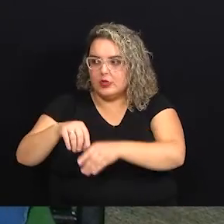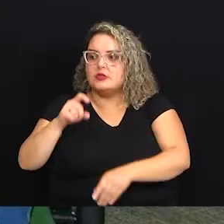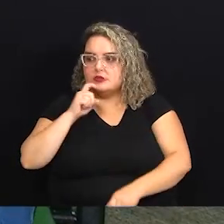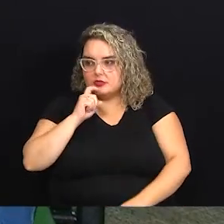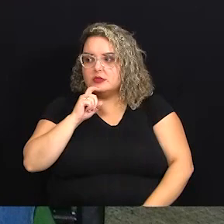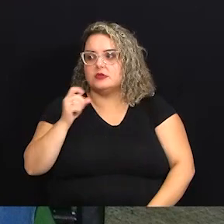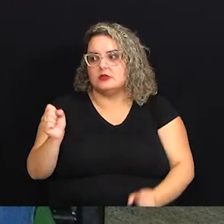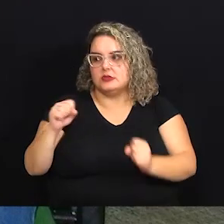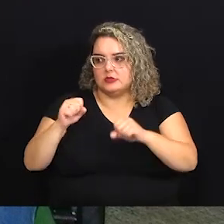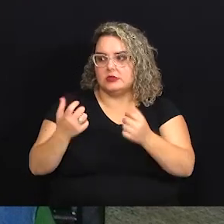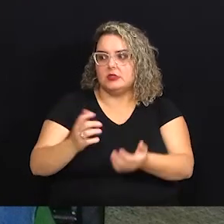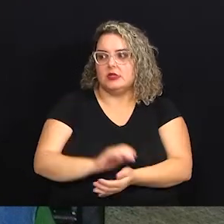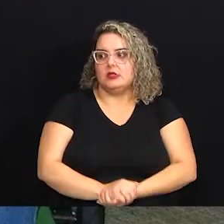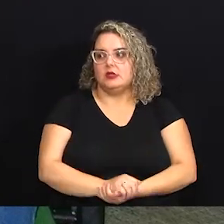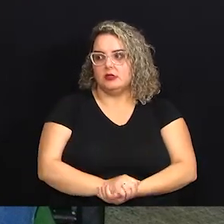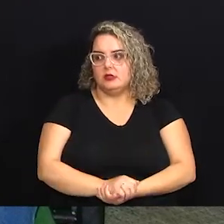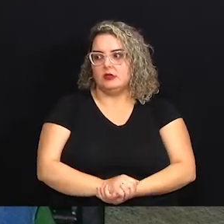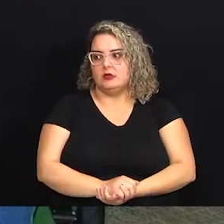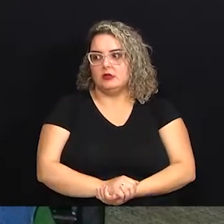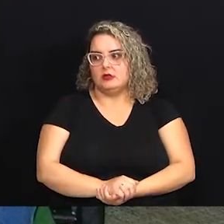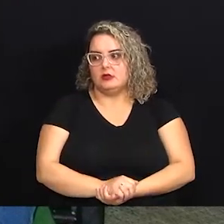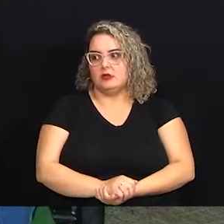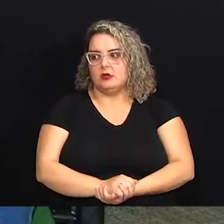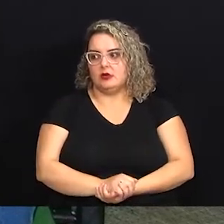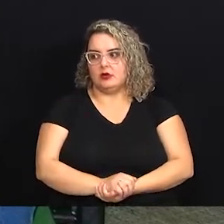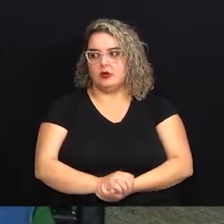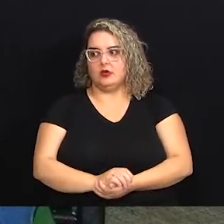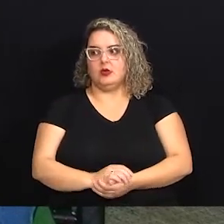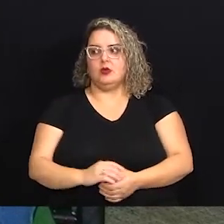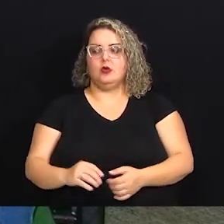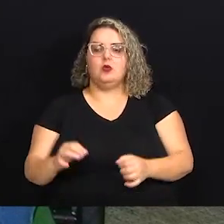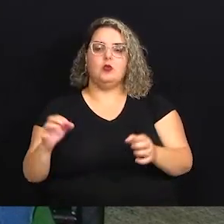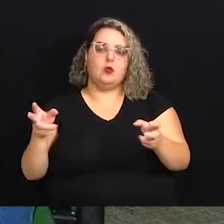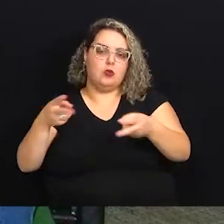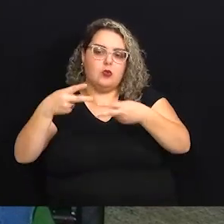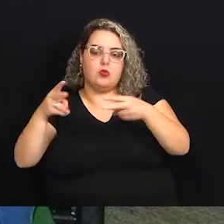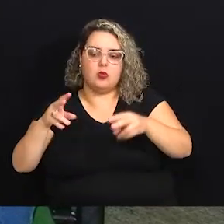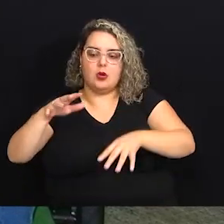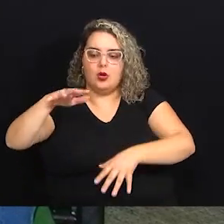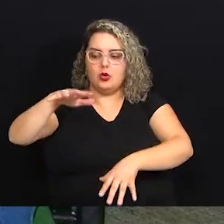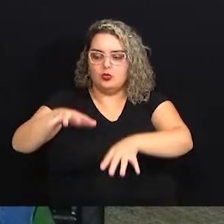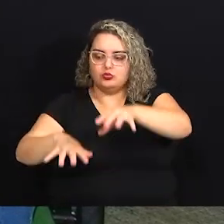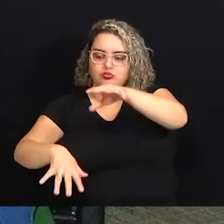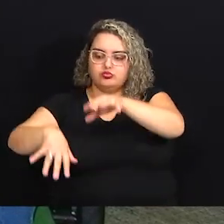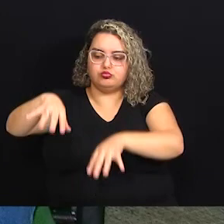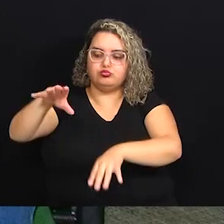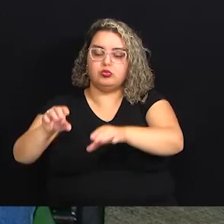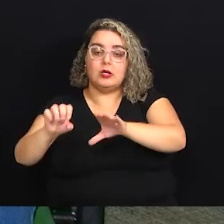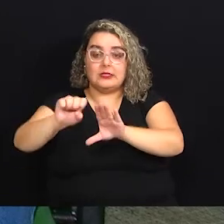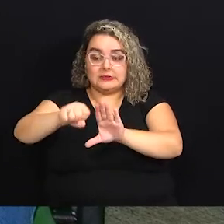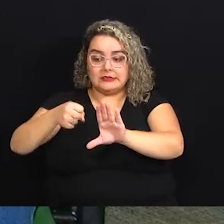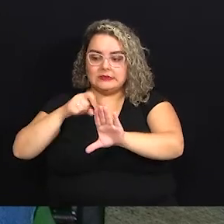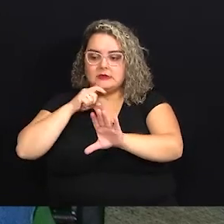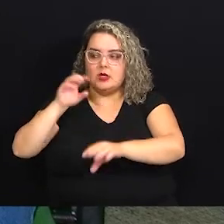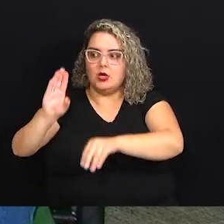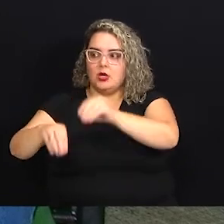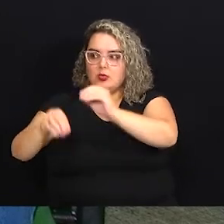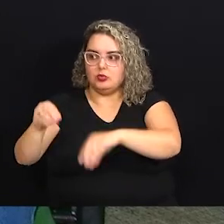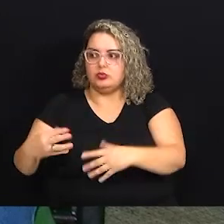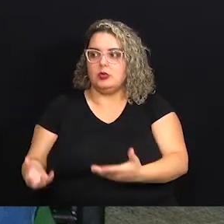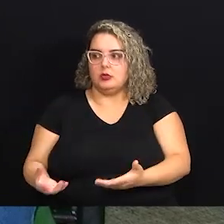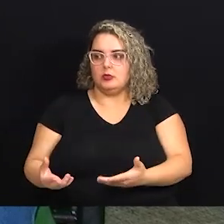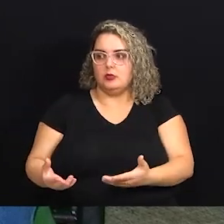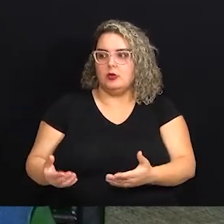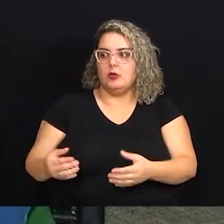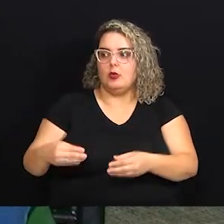ar. Do lado de dentro, sim. Se você coloca, na verdade o ar, ele se movimenta dentro da geladeira. Então, se